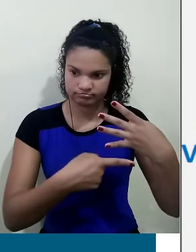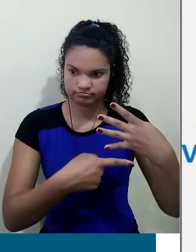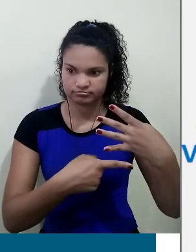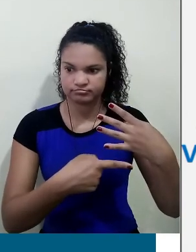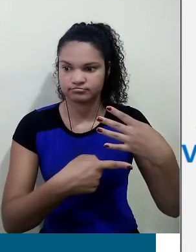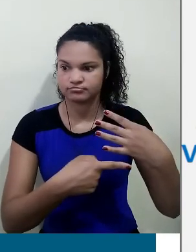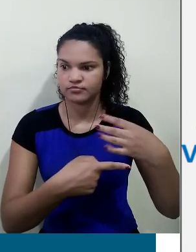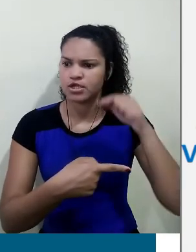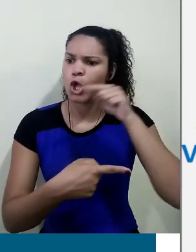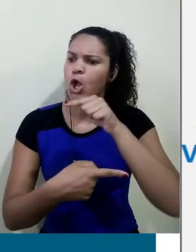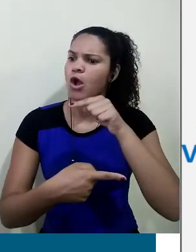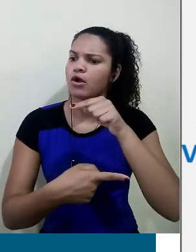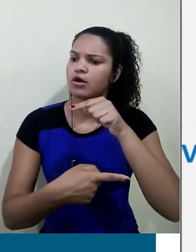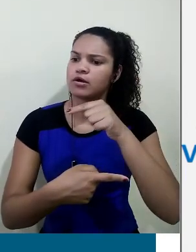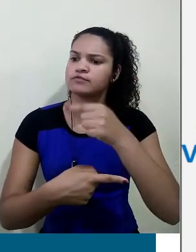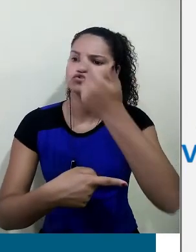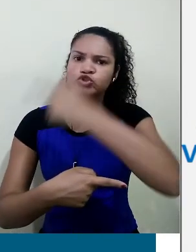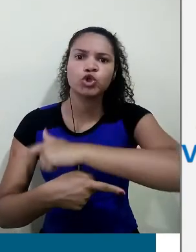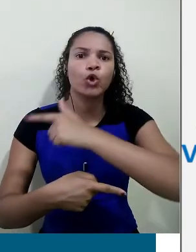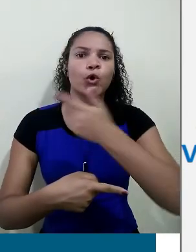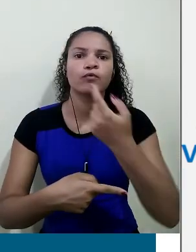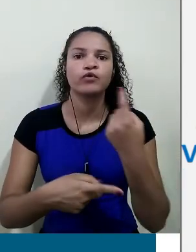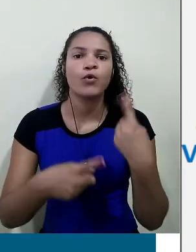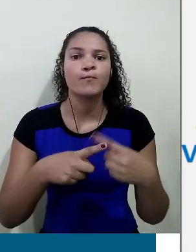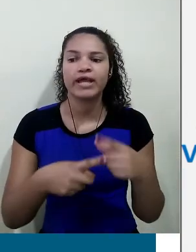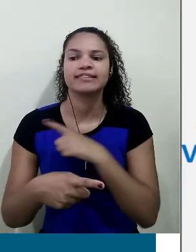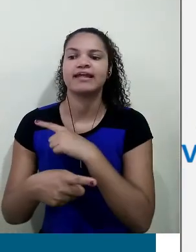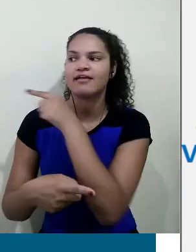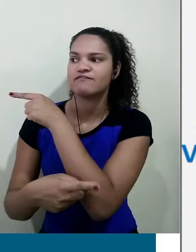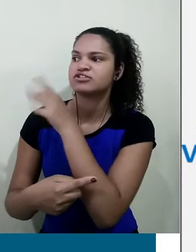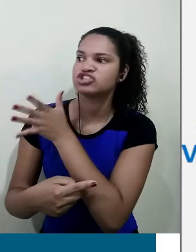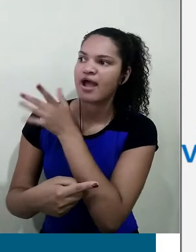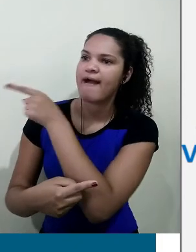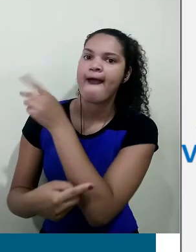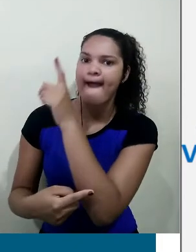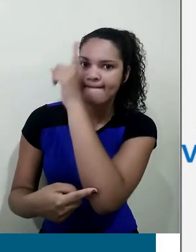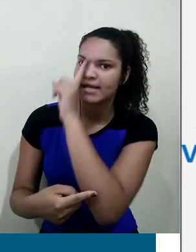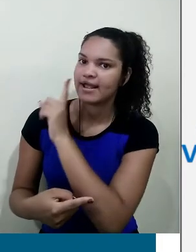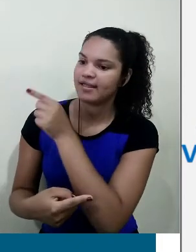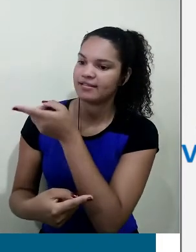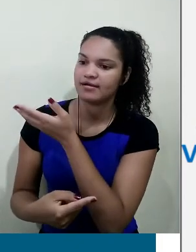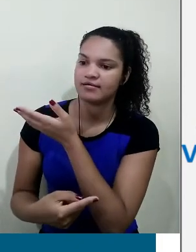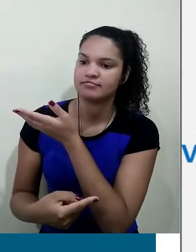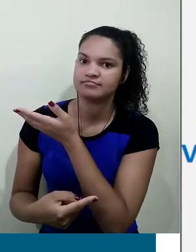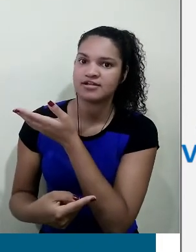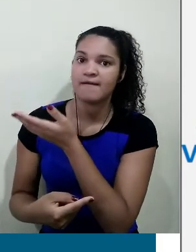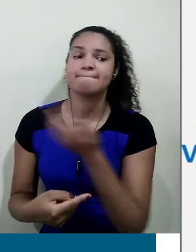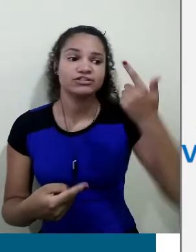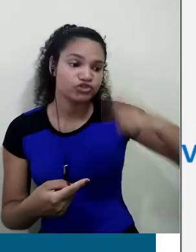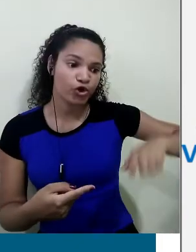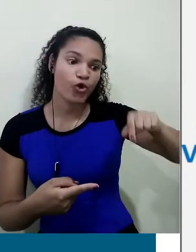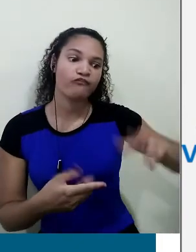esses 3 casos aqui foram contados 2 vezes. Foram contados quando nós contamos indivíduos com sementes